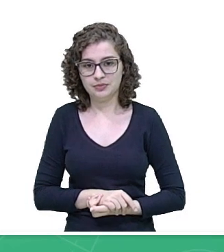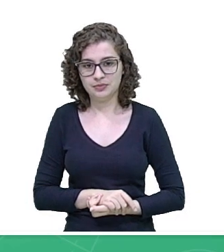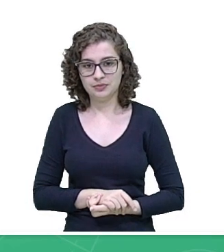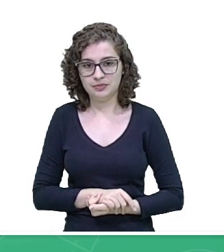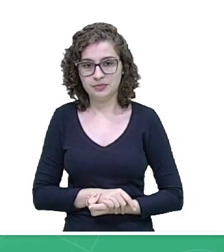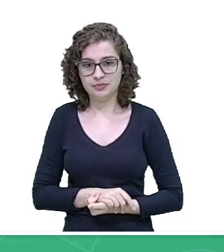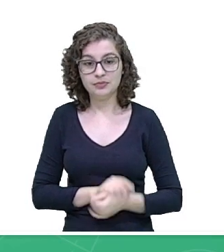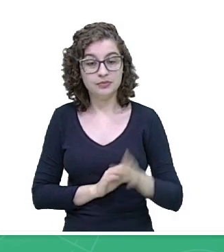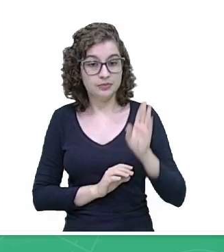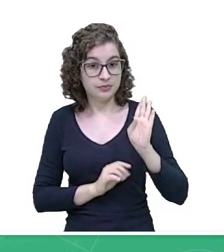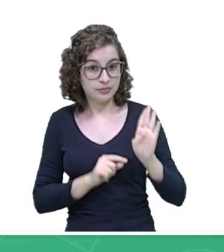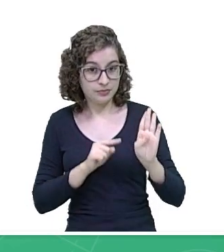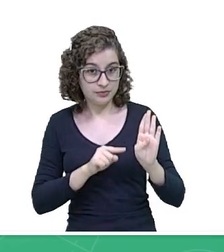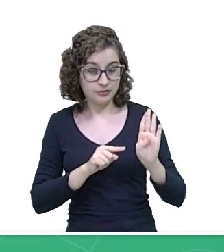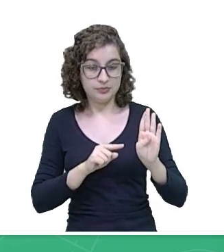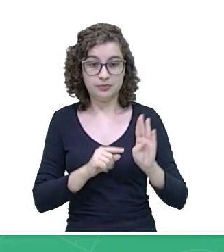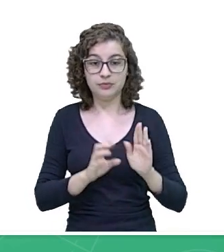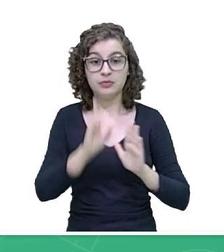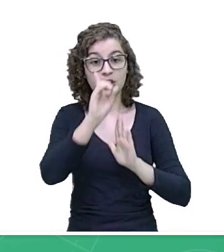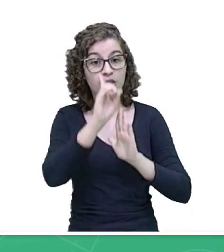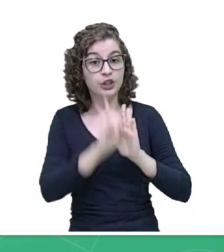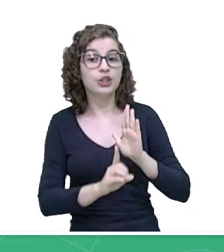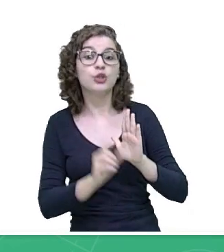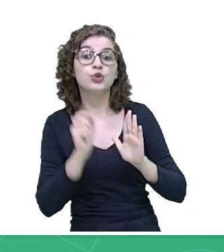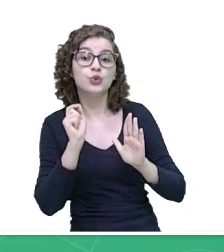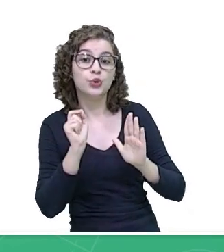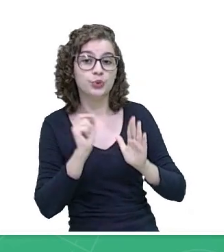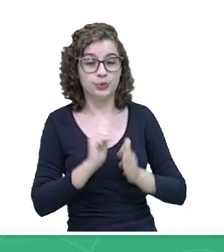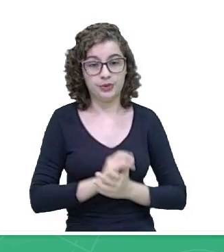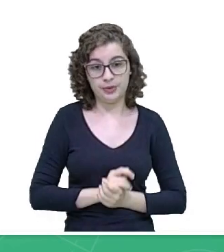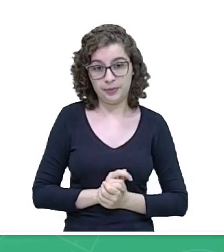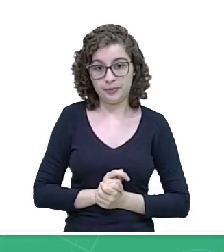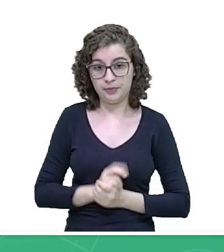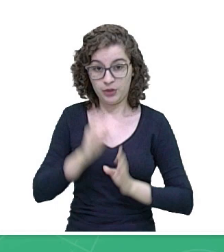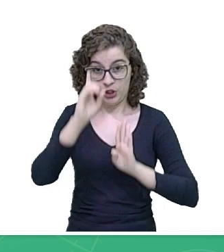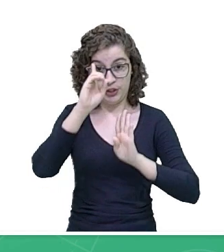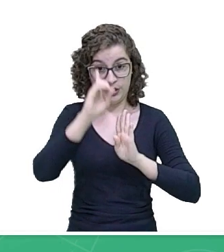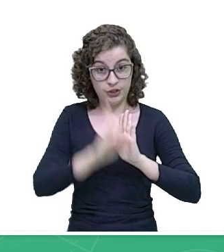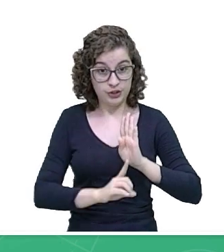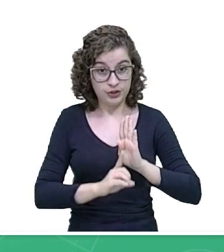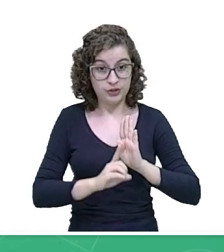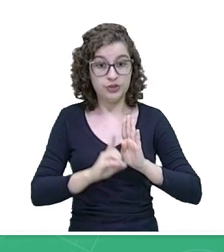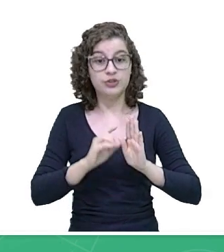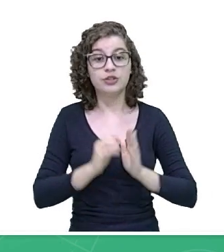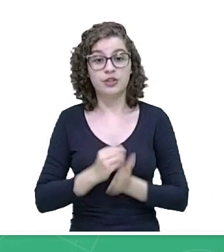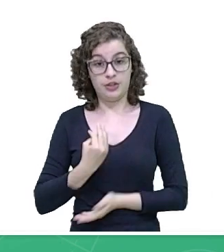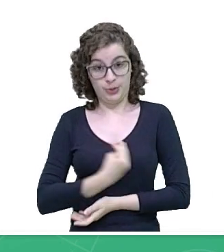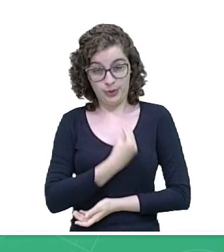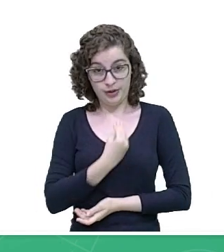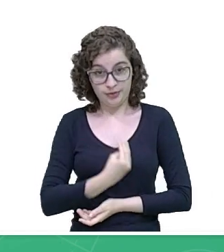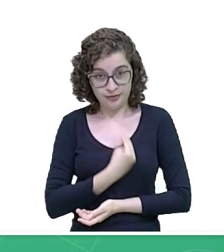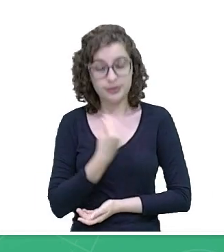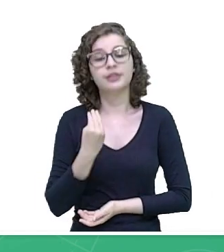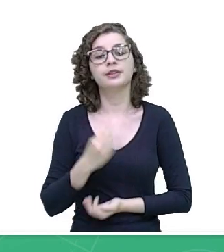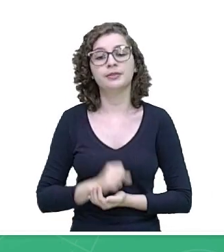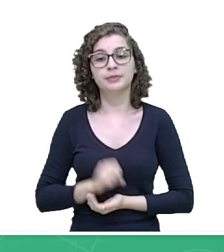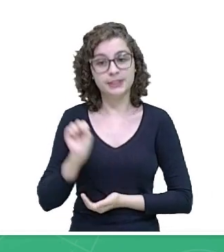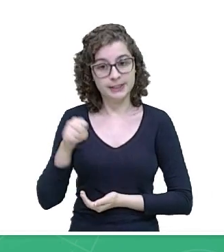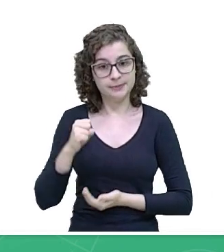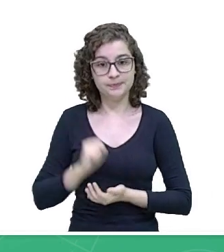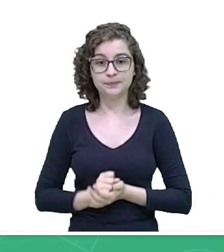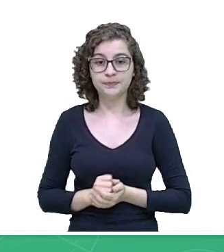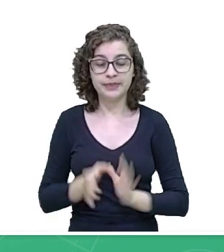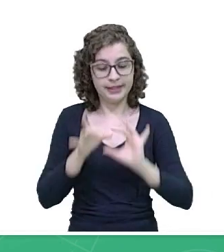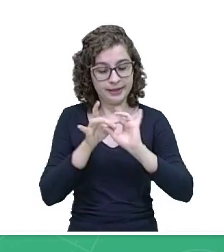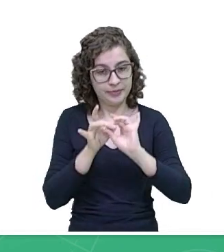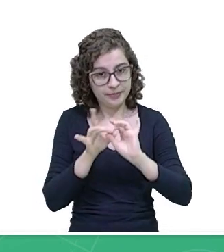B. Os direitos humanos visam garantir o direito a vida, ok, o